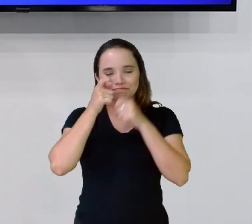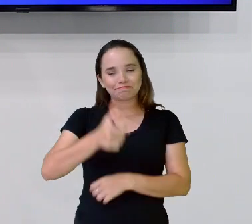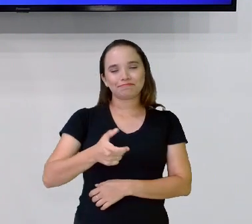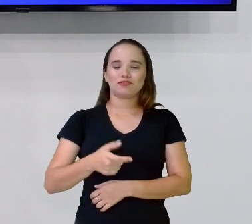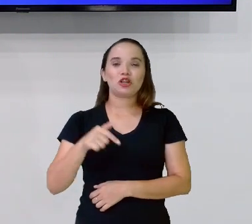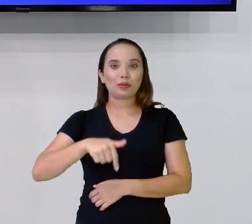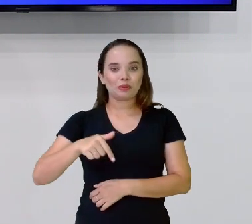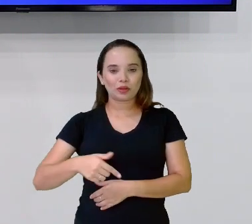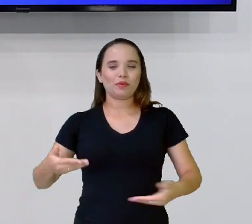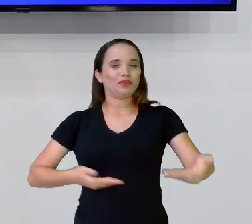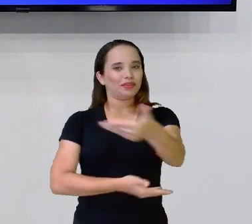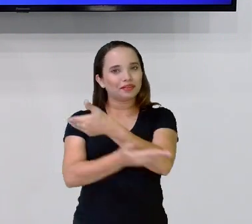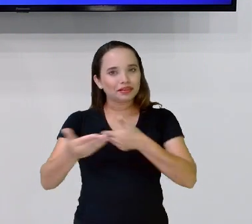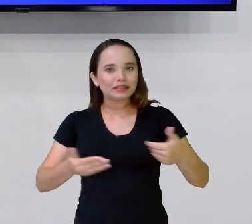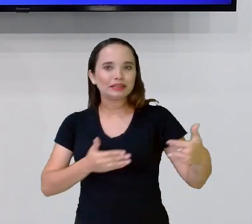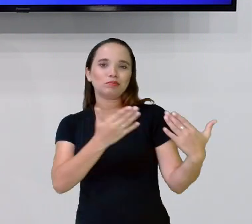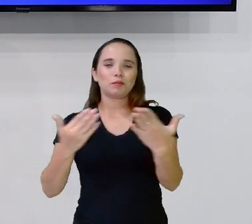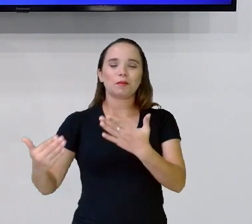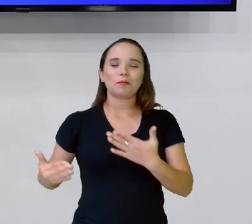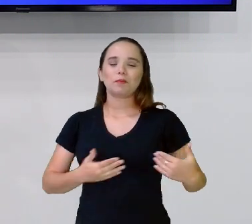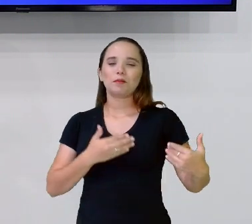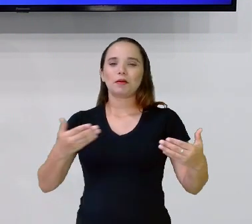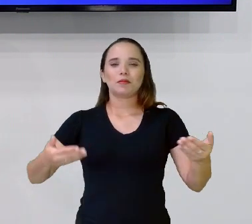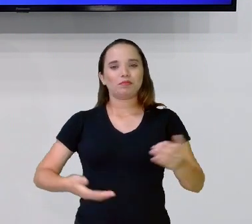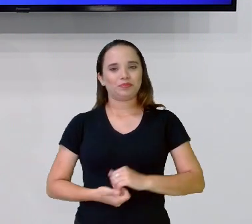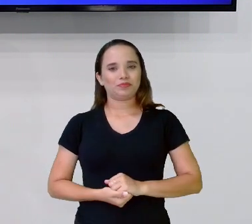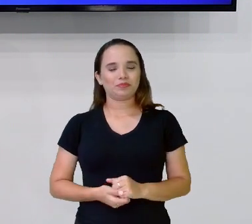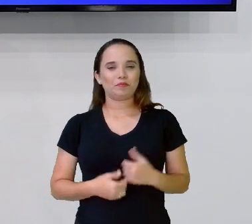aqui interagir, conversar, trocar